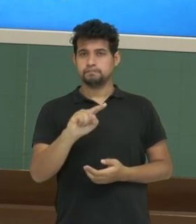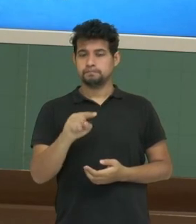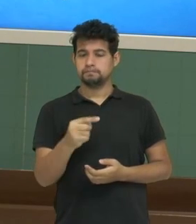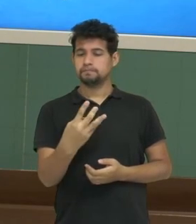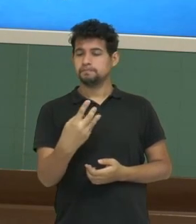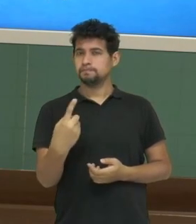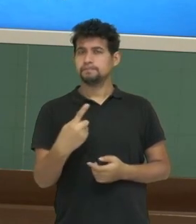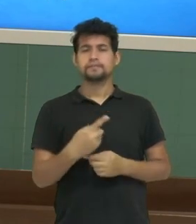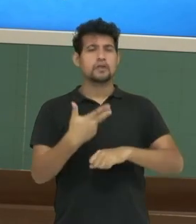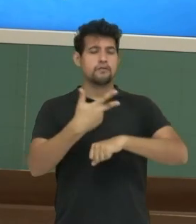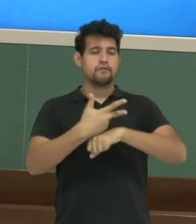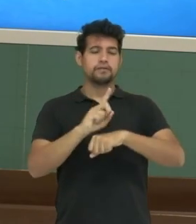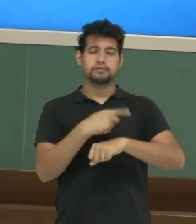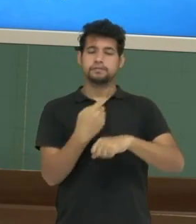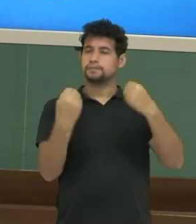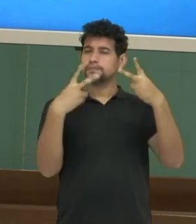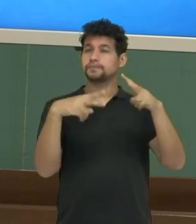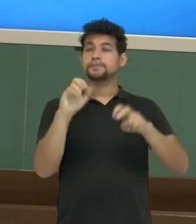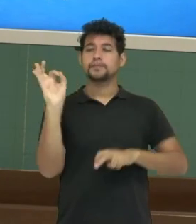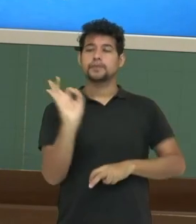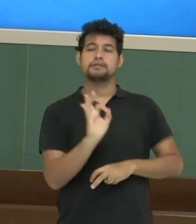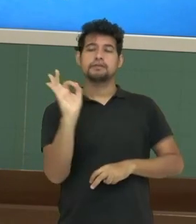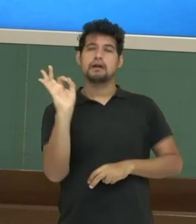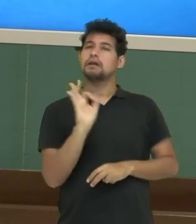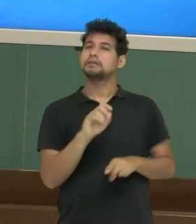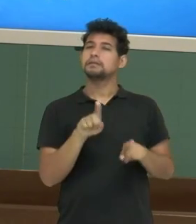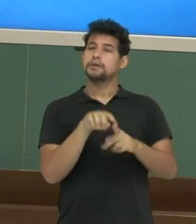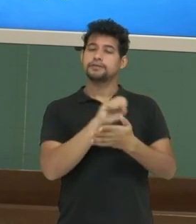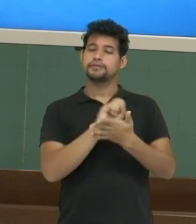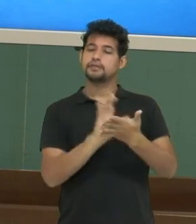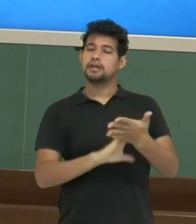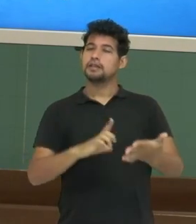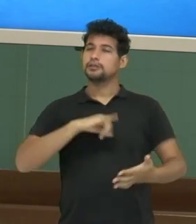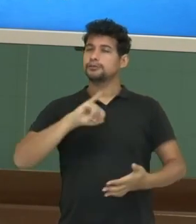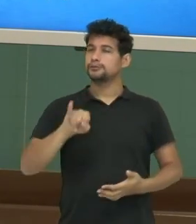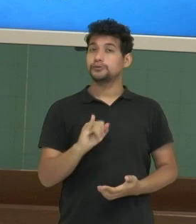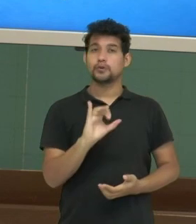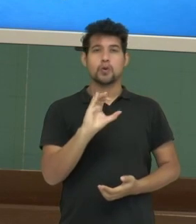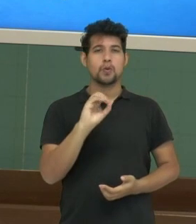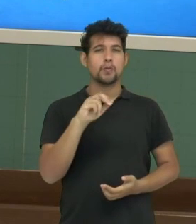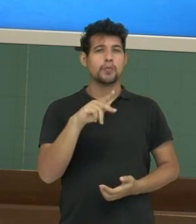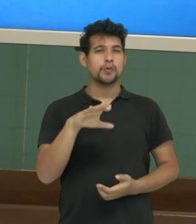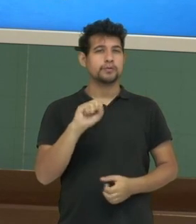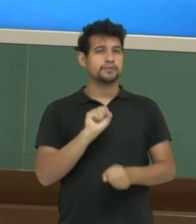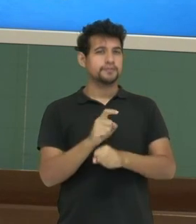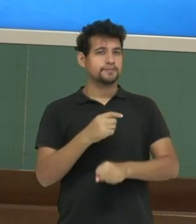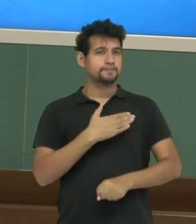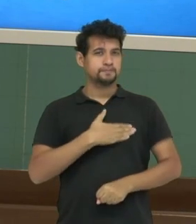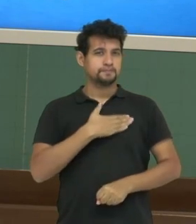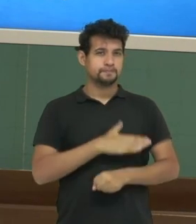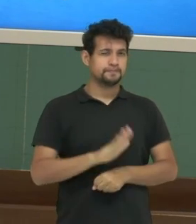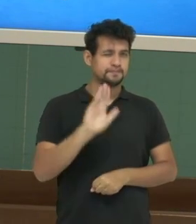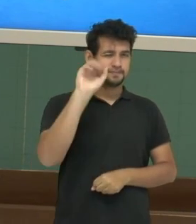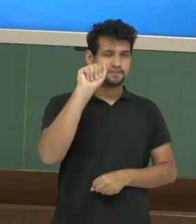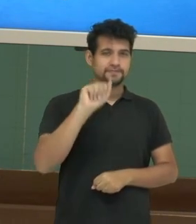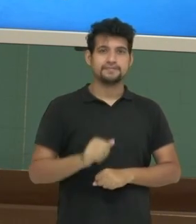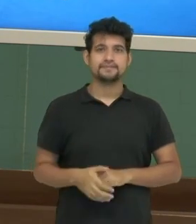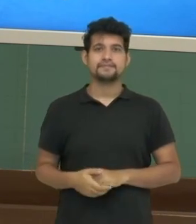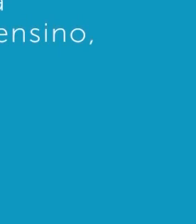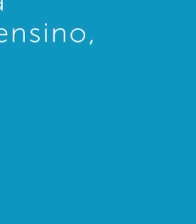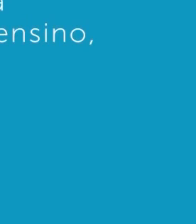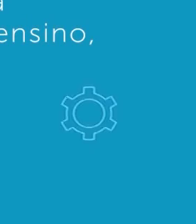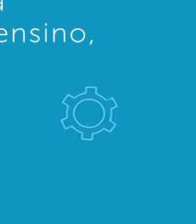3.066,41. Nesse vídeo nós falamos sobre porcentagem e problemas envolvendo juros compostos. Espero que vocês tenham gostado e até breve!